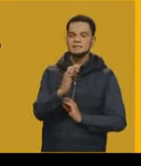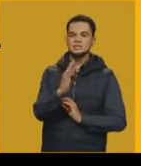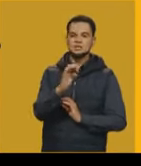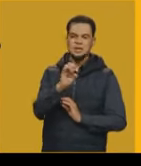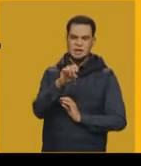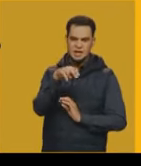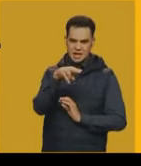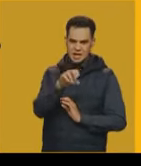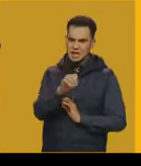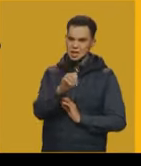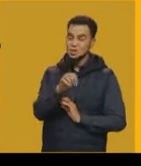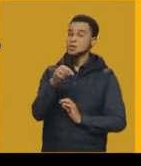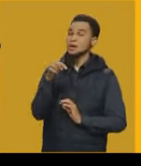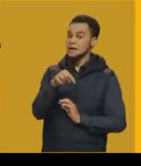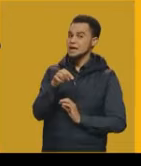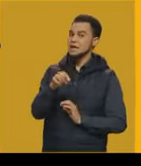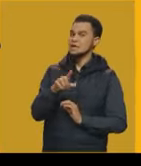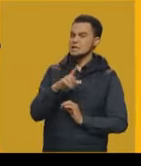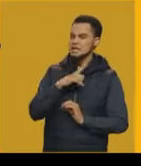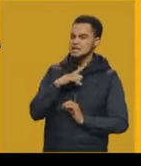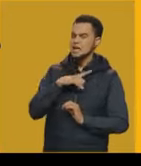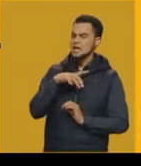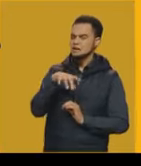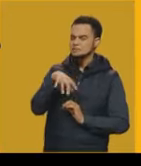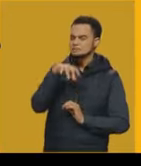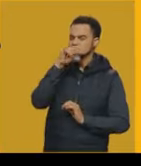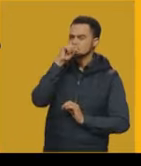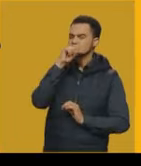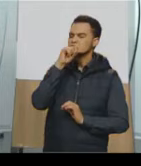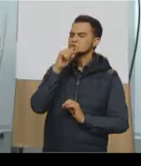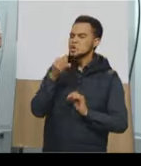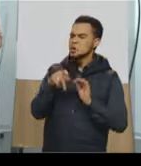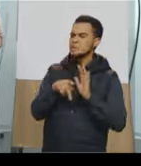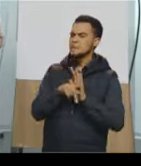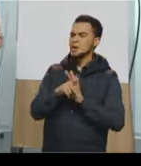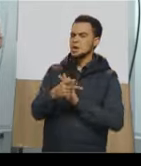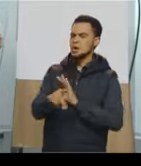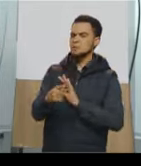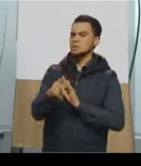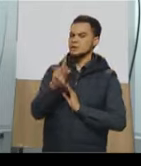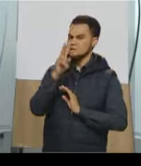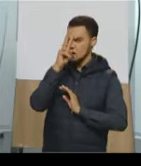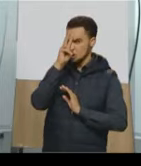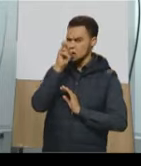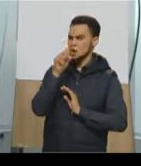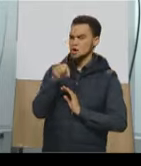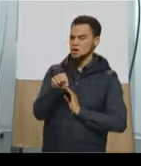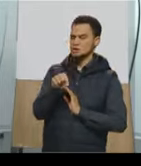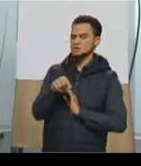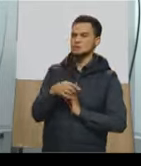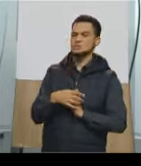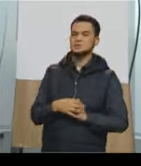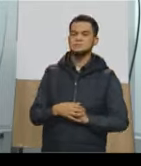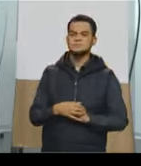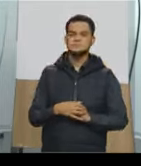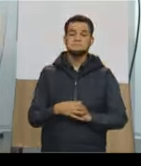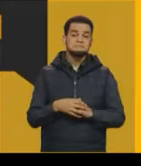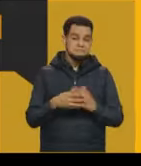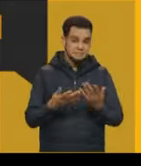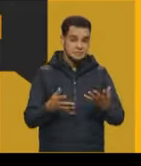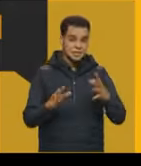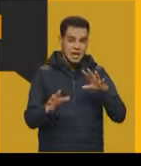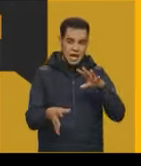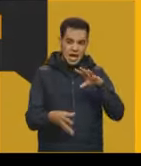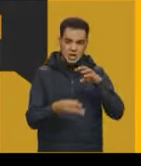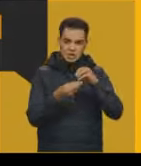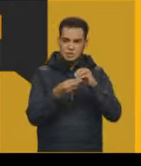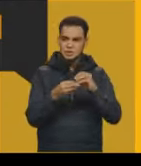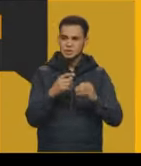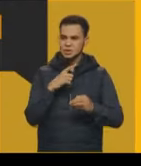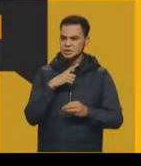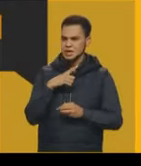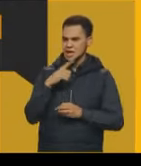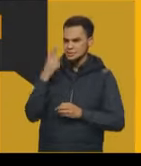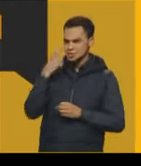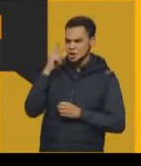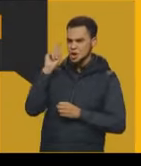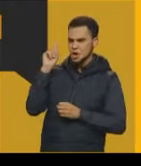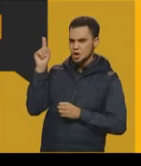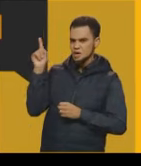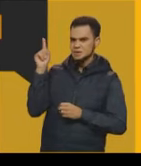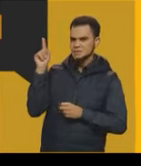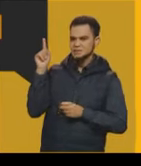etino, tóxico e tem um cheiro muito característico. Então, resumindo, nós temos as cadeias